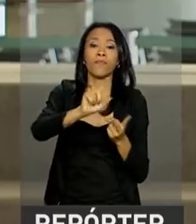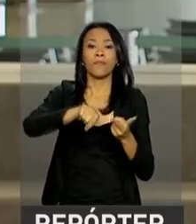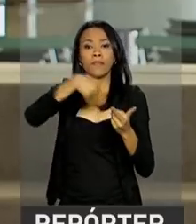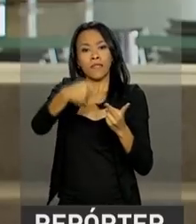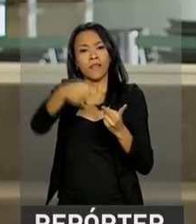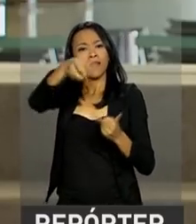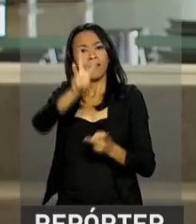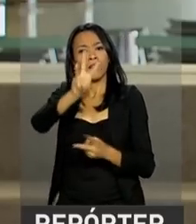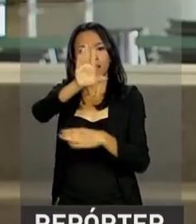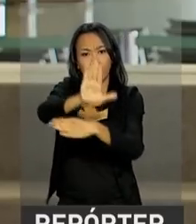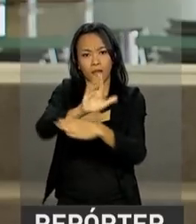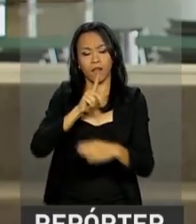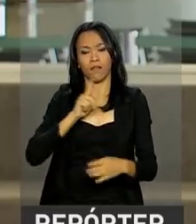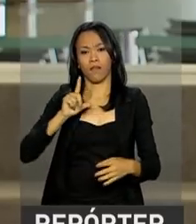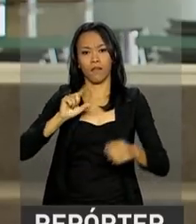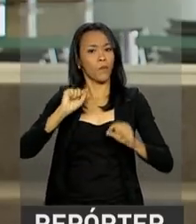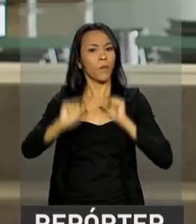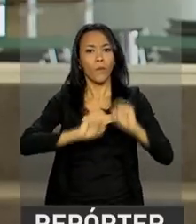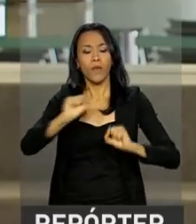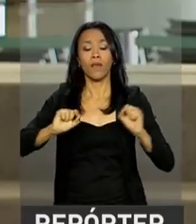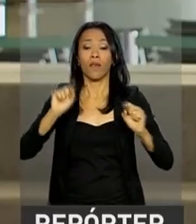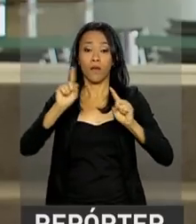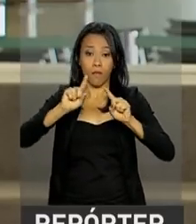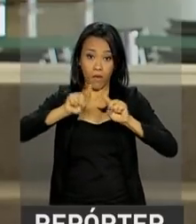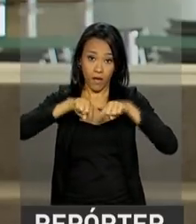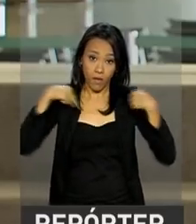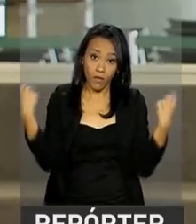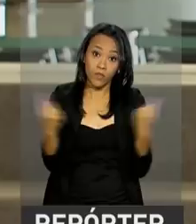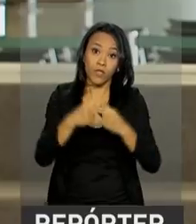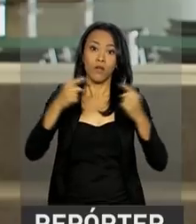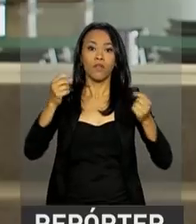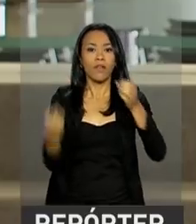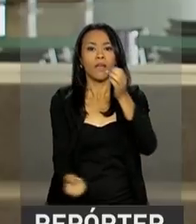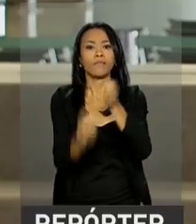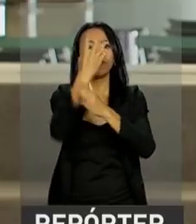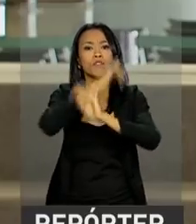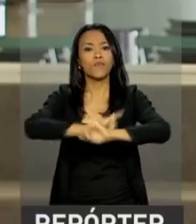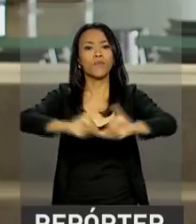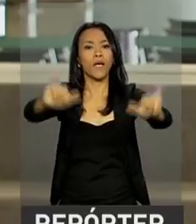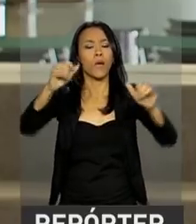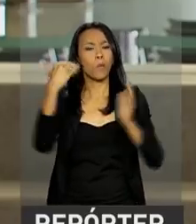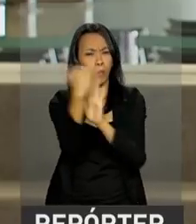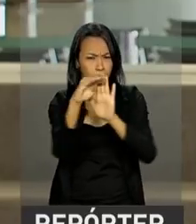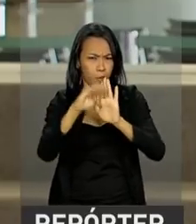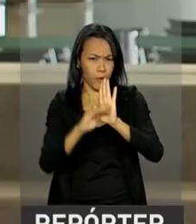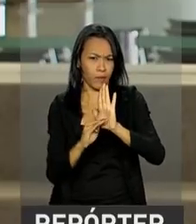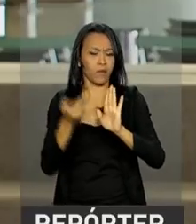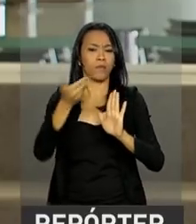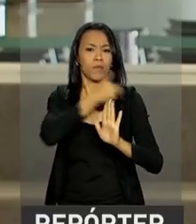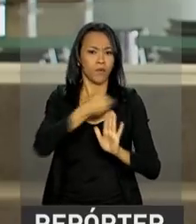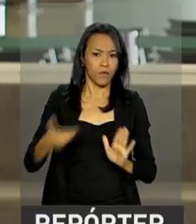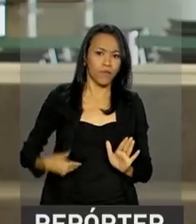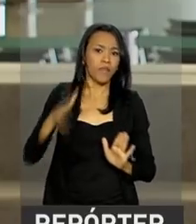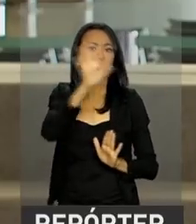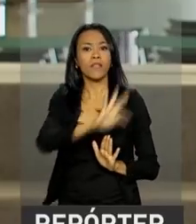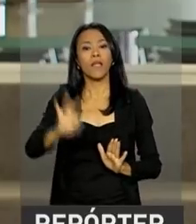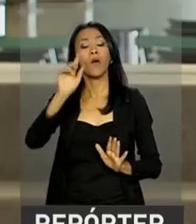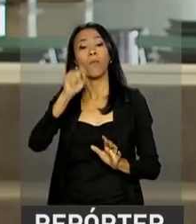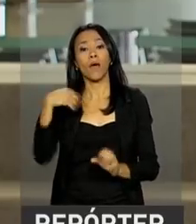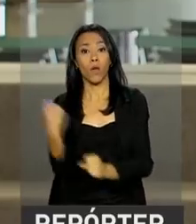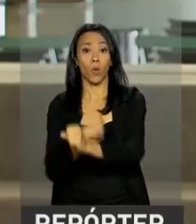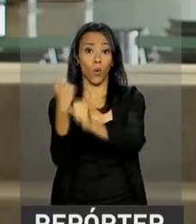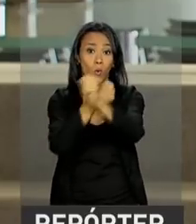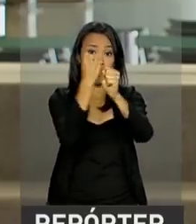tem a cerimônia de lançamento do programa avançar uma iniciativa do governo federal para a conclusão de obras